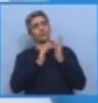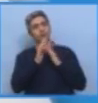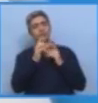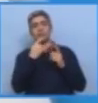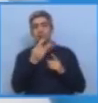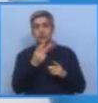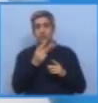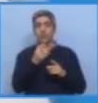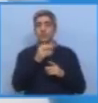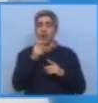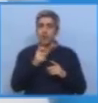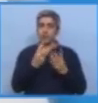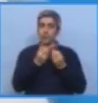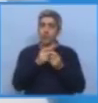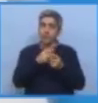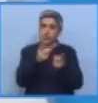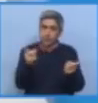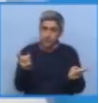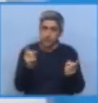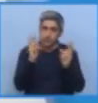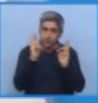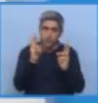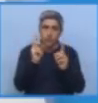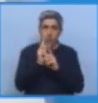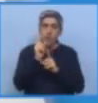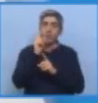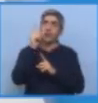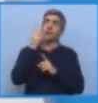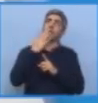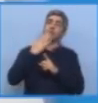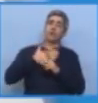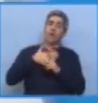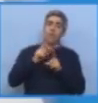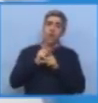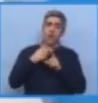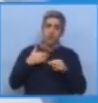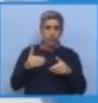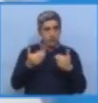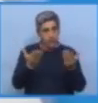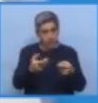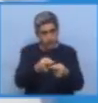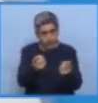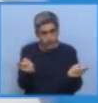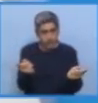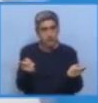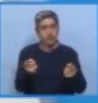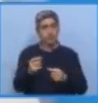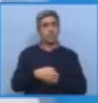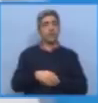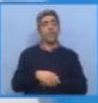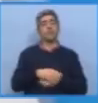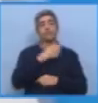novo: "A paz esteja convosco. Assim como o Pai me enviou, também eu vos envio a vós." Dito